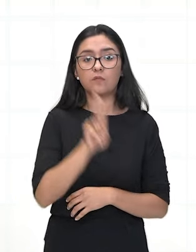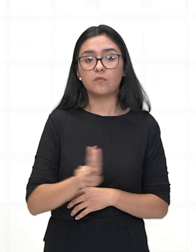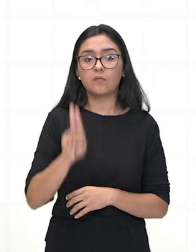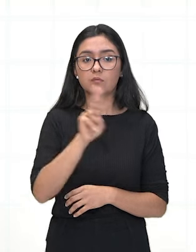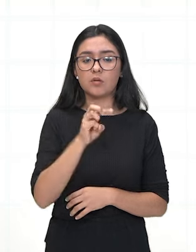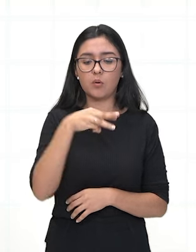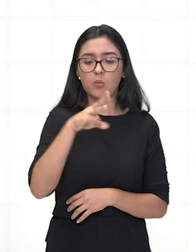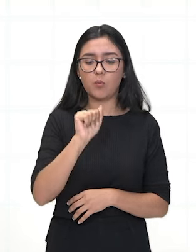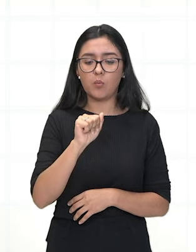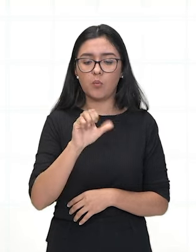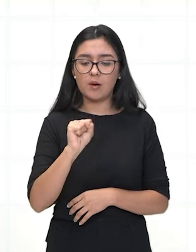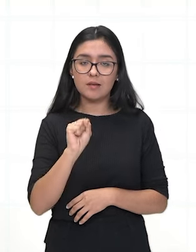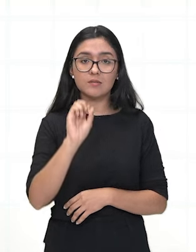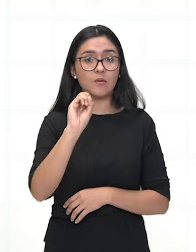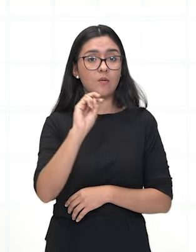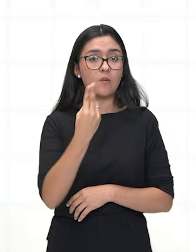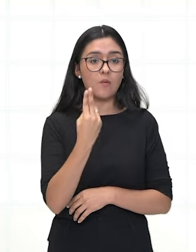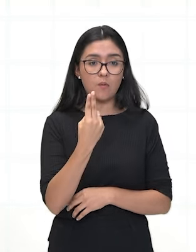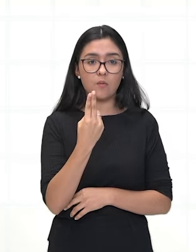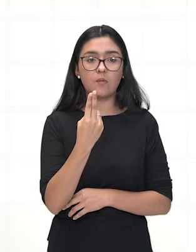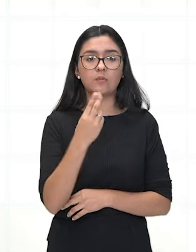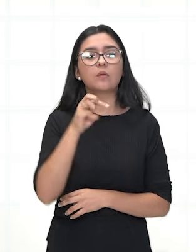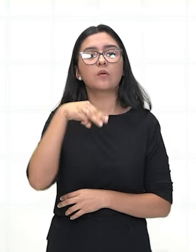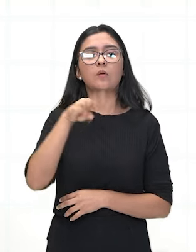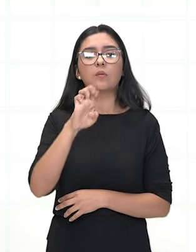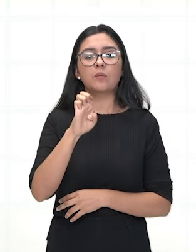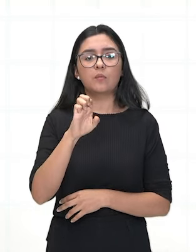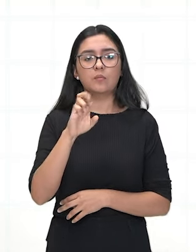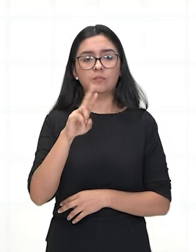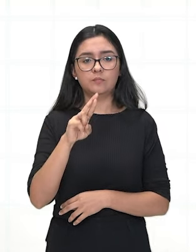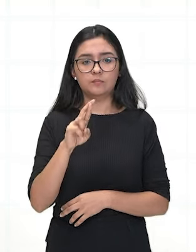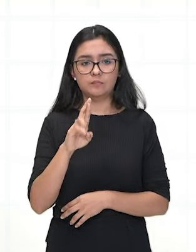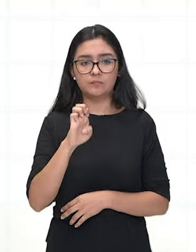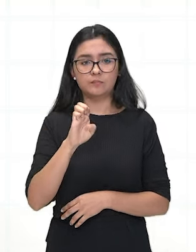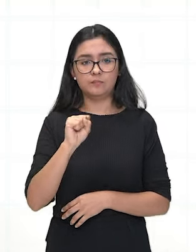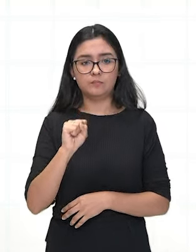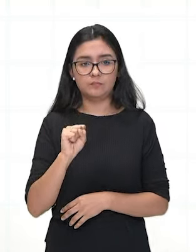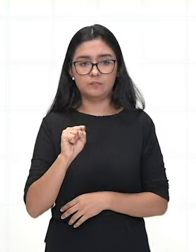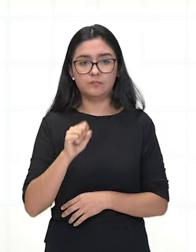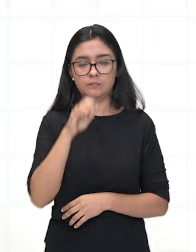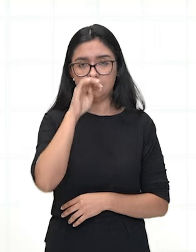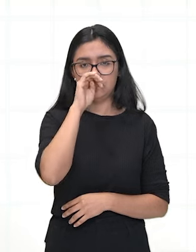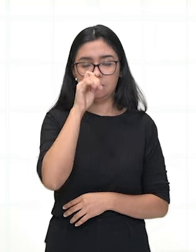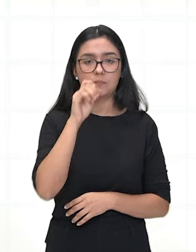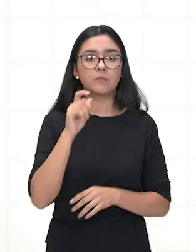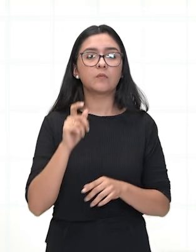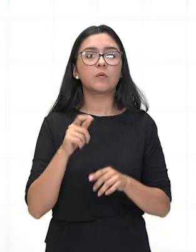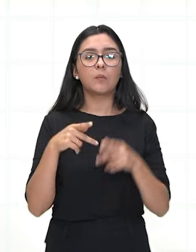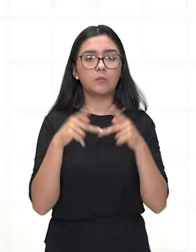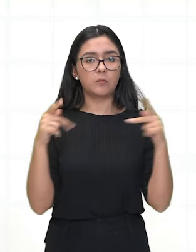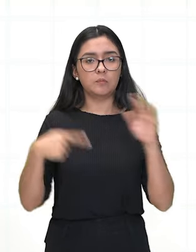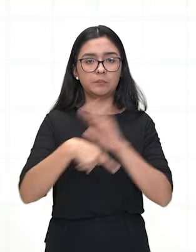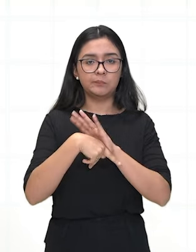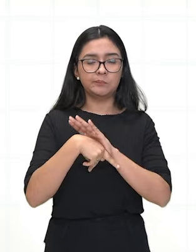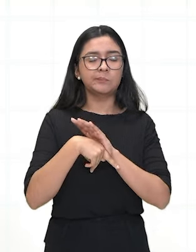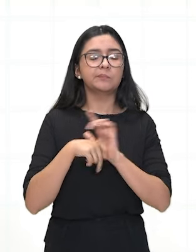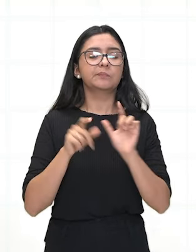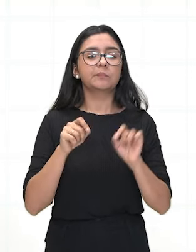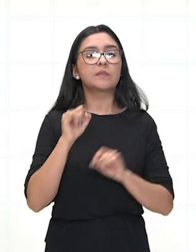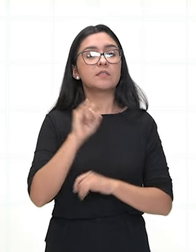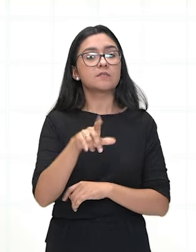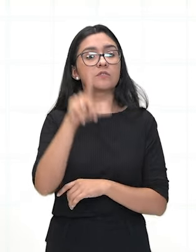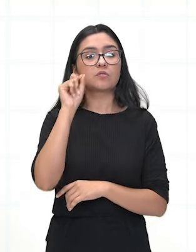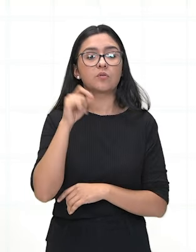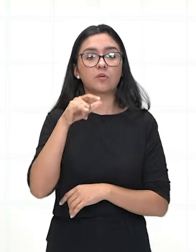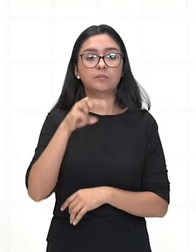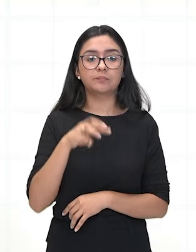was ou a forma were com o pronome they isso mesmo quem falou were